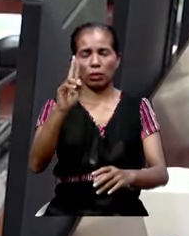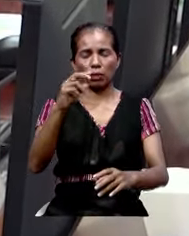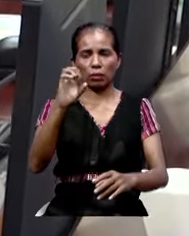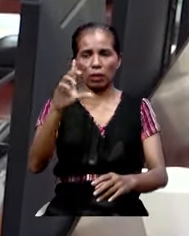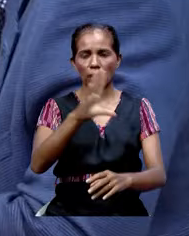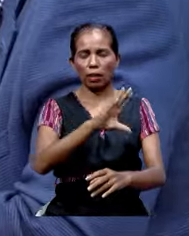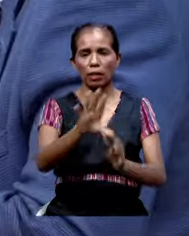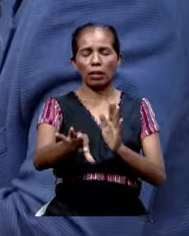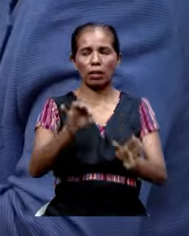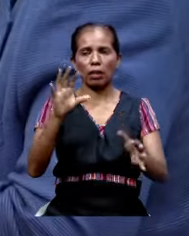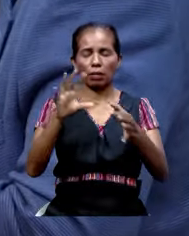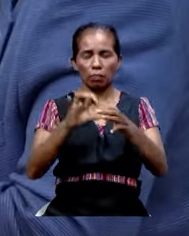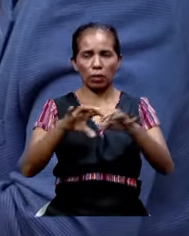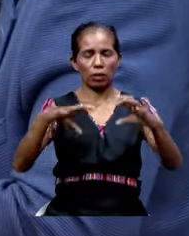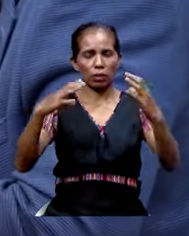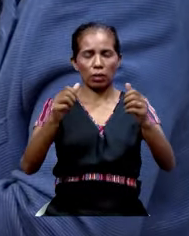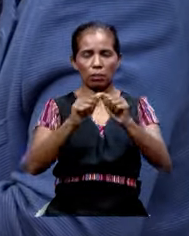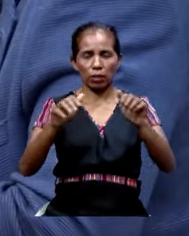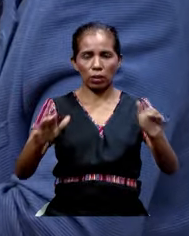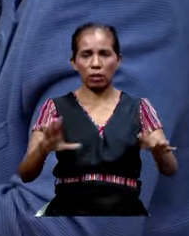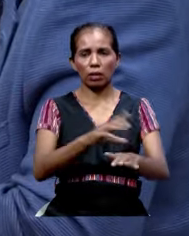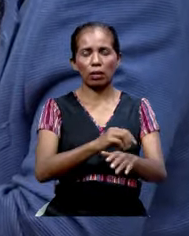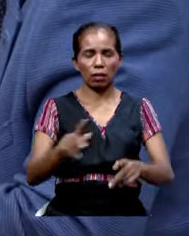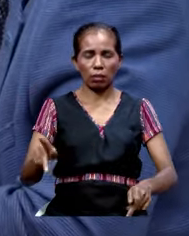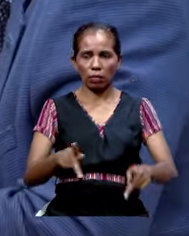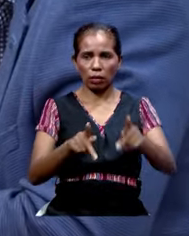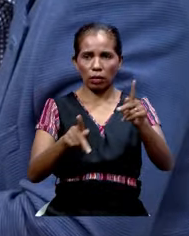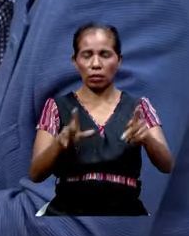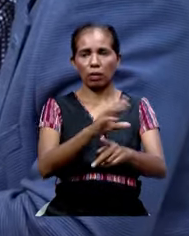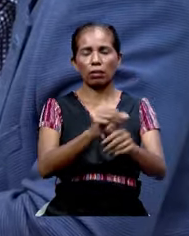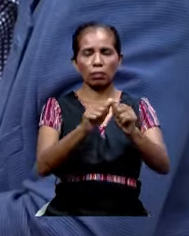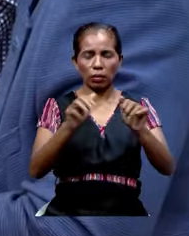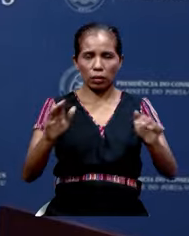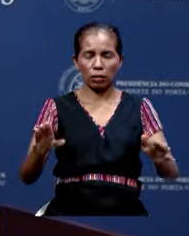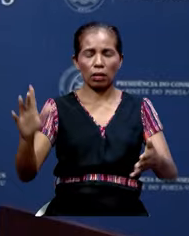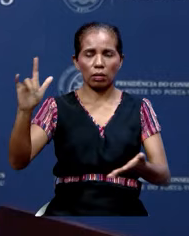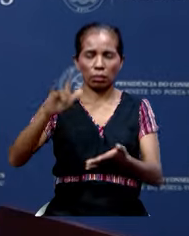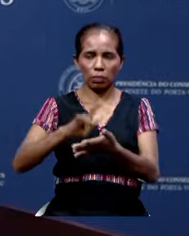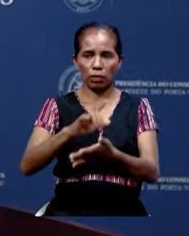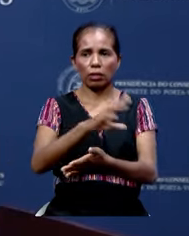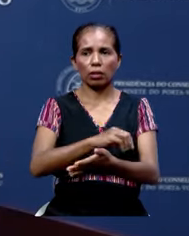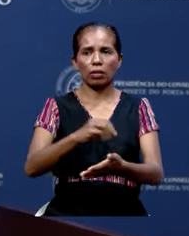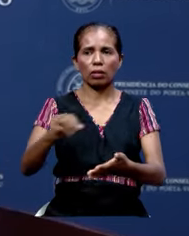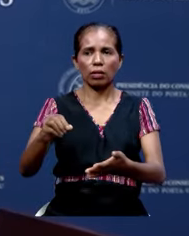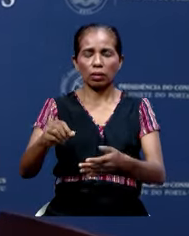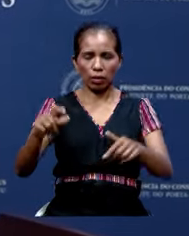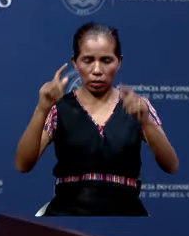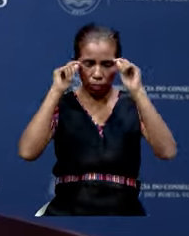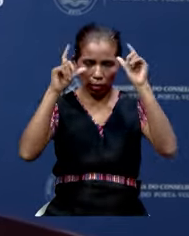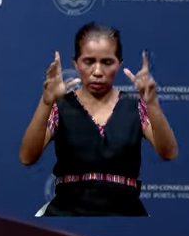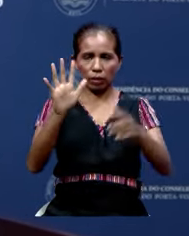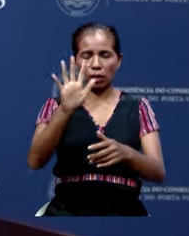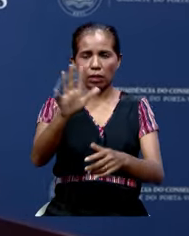onde nomeia membros Conselho Administração Empresa Pública, Administração Aeroporto na Navegação Aero Timor-Leste na